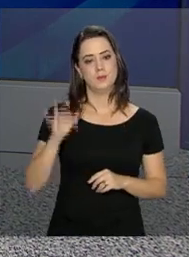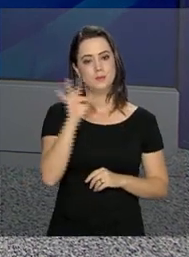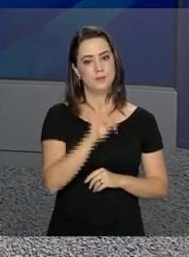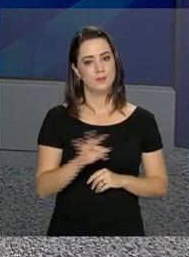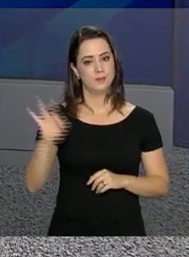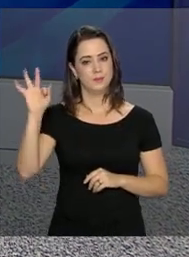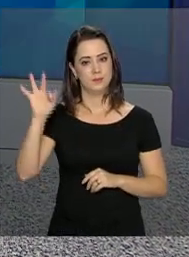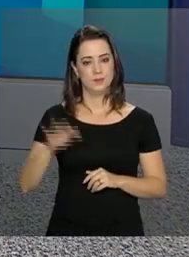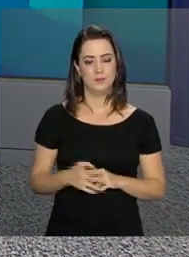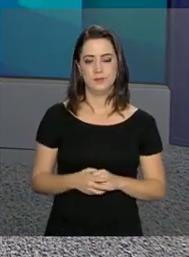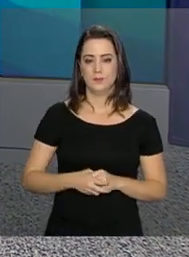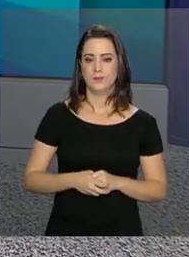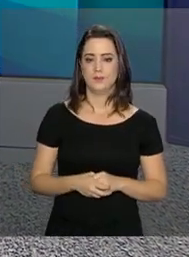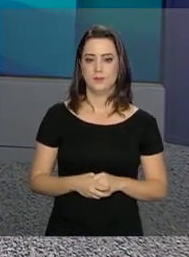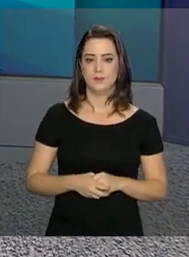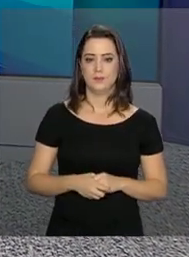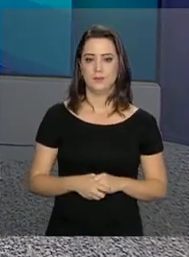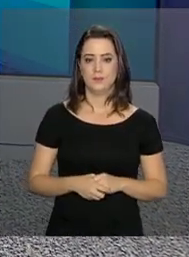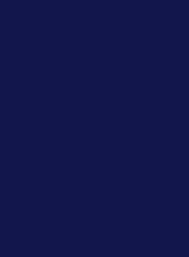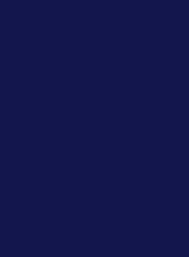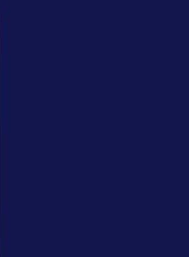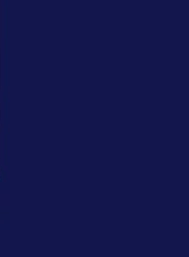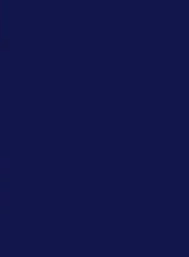nbr a tv do governo federal